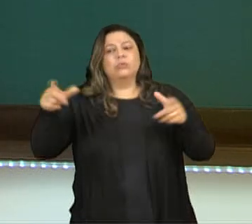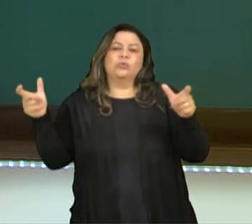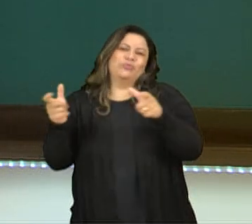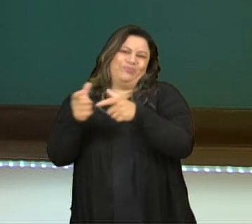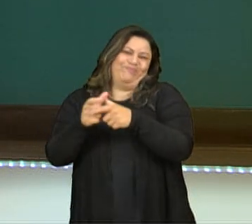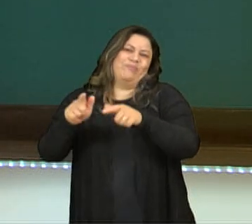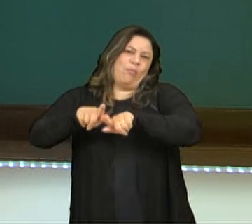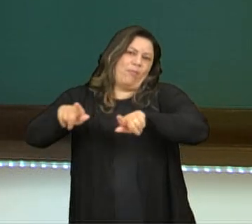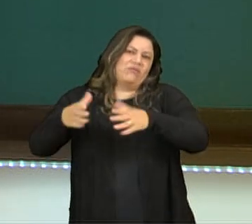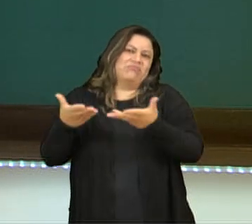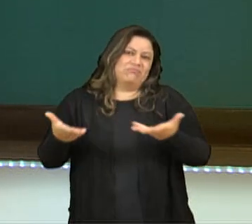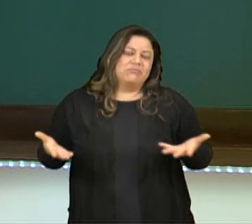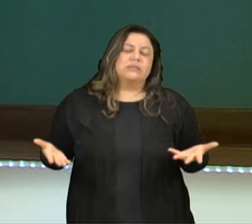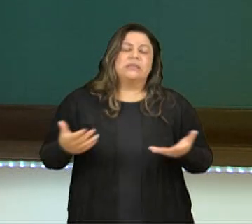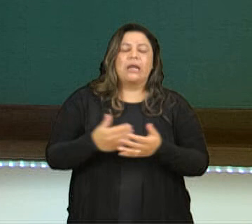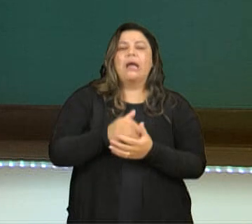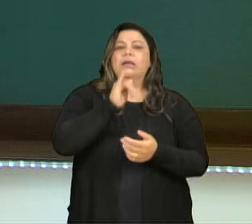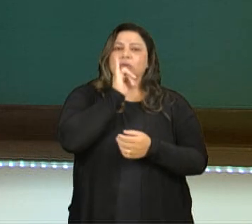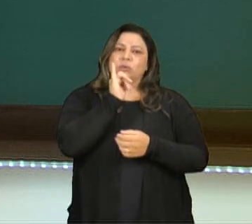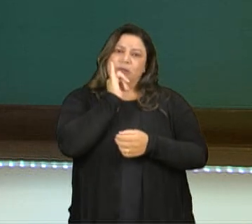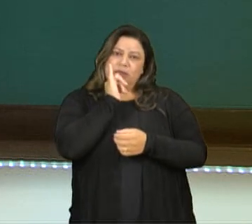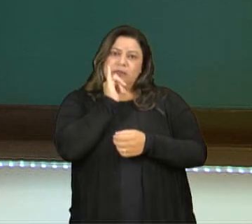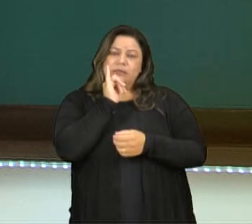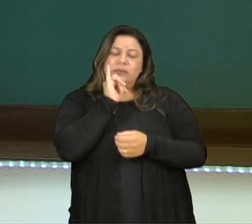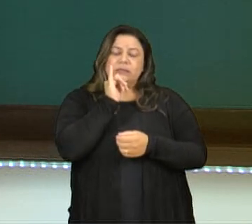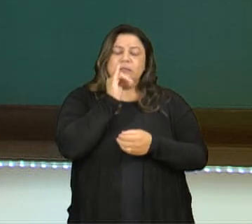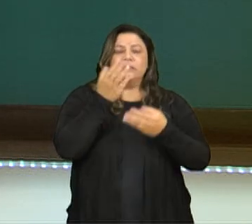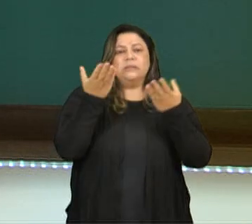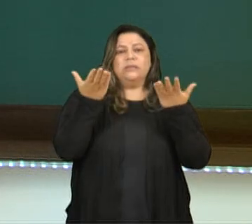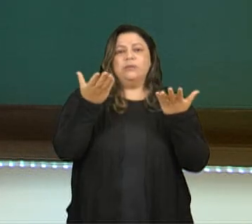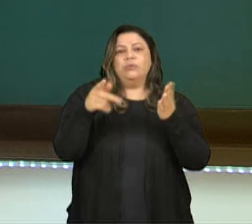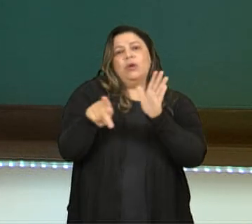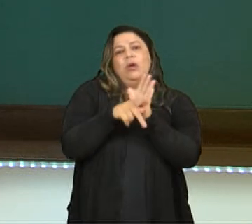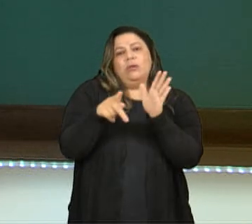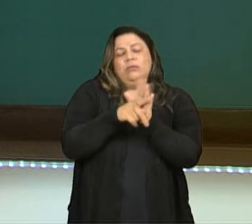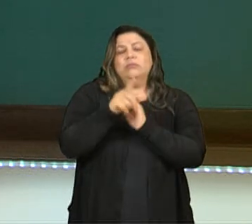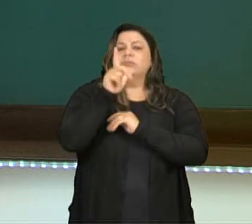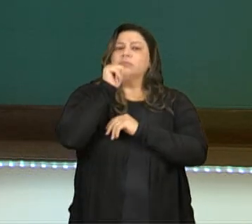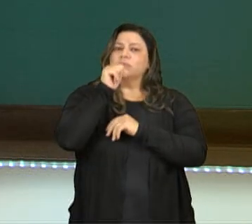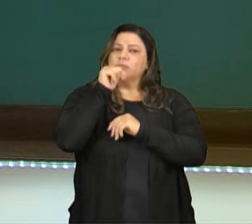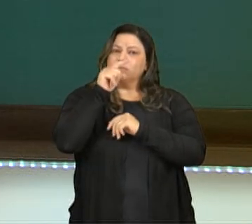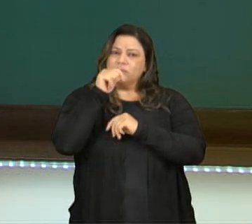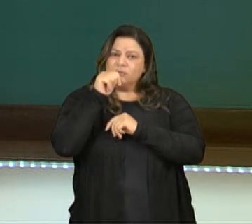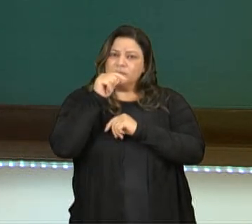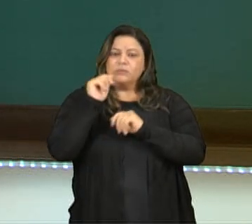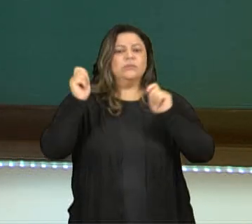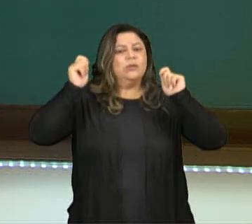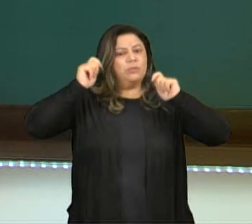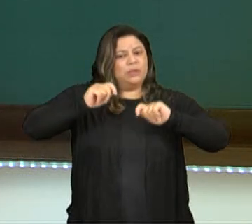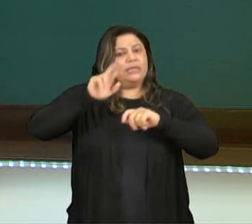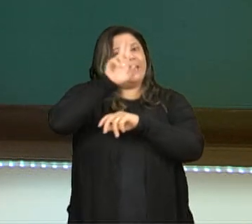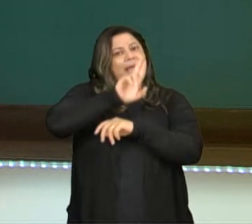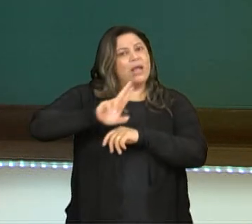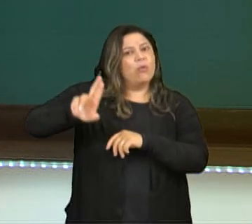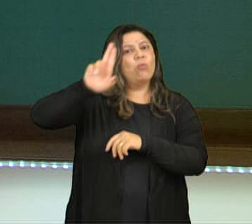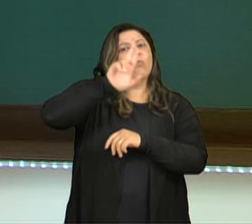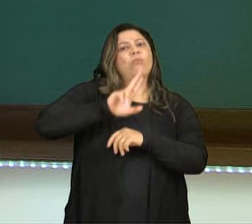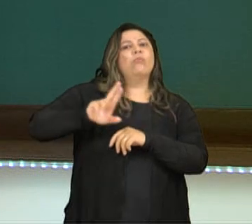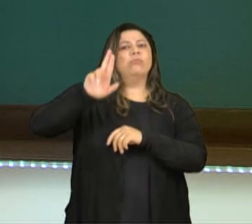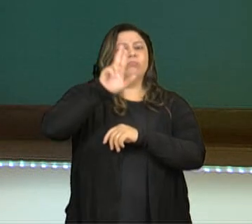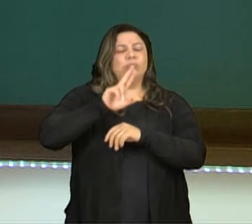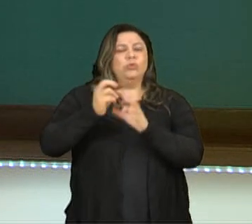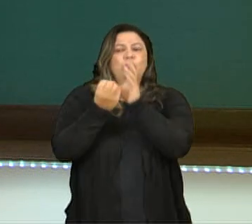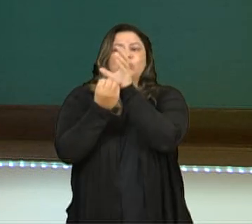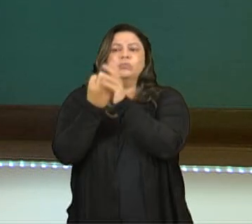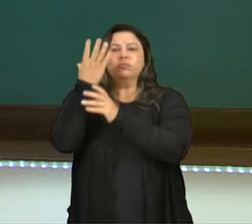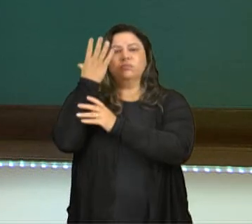não tem nada dele. E um exemplo disso que nós podemos falar é a própria água, que é um recurso, ou seja, que é um bem natural